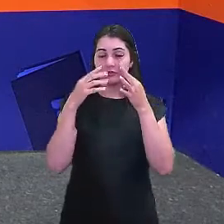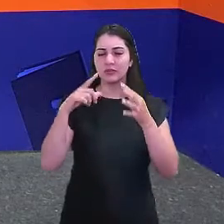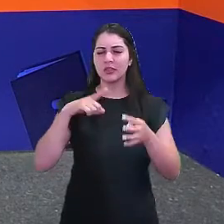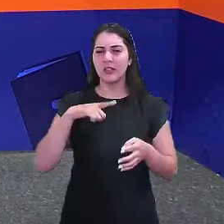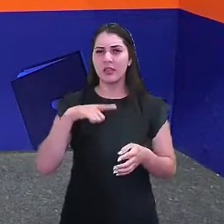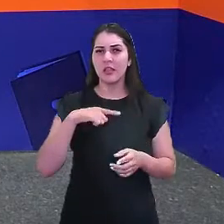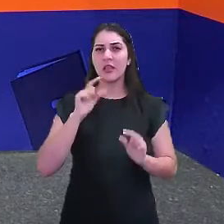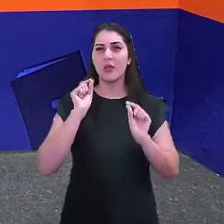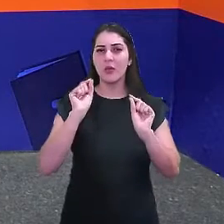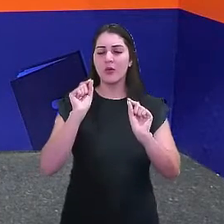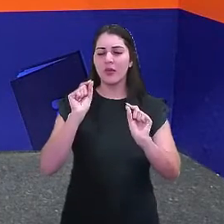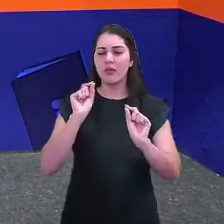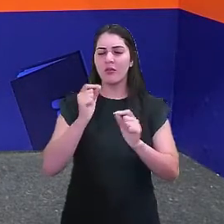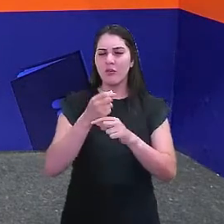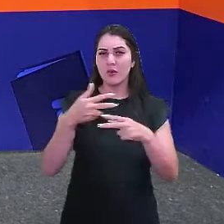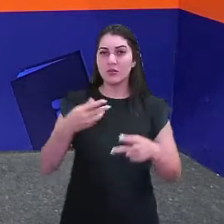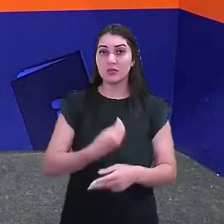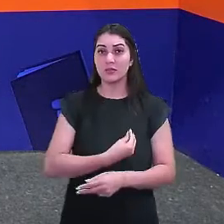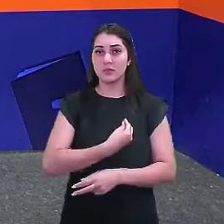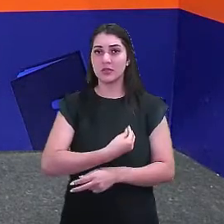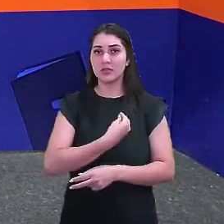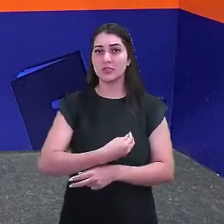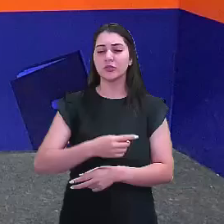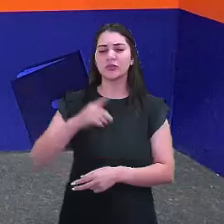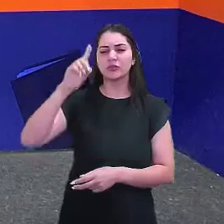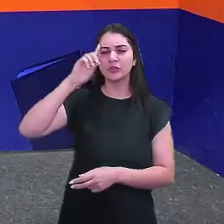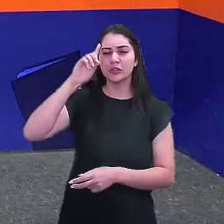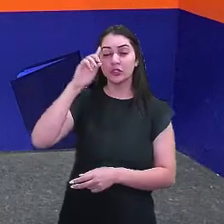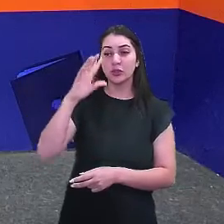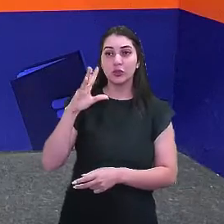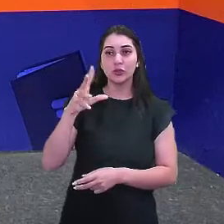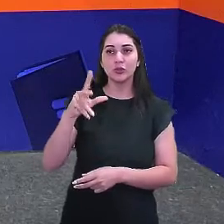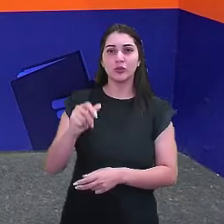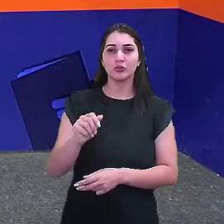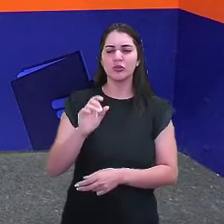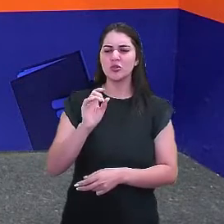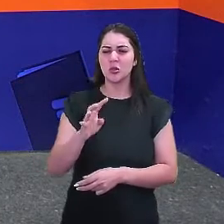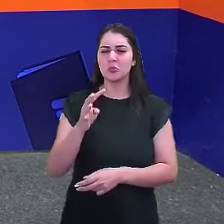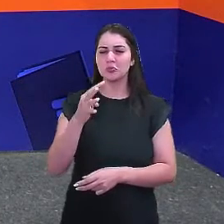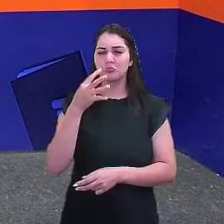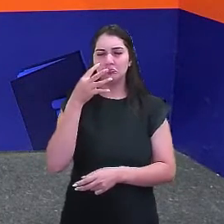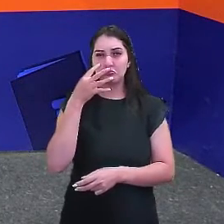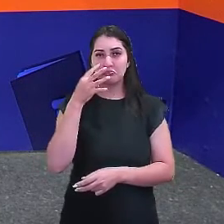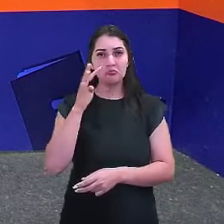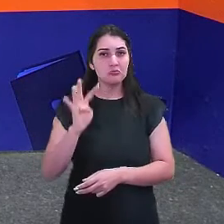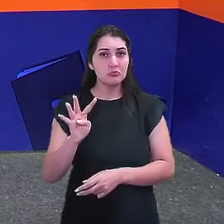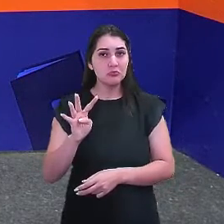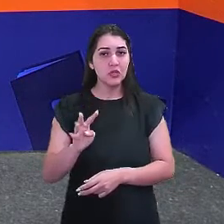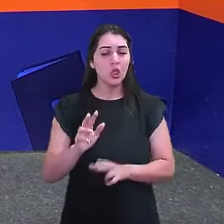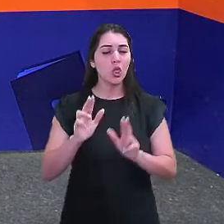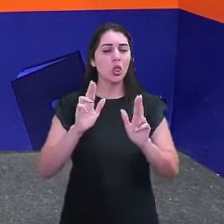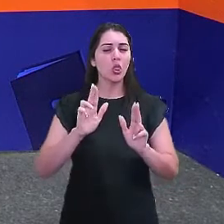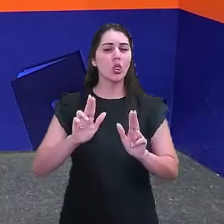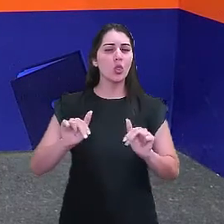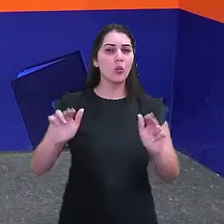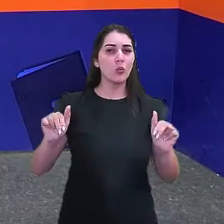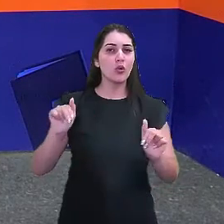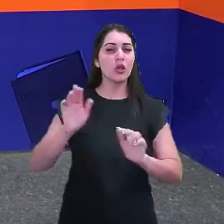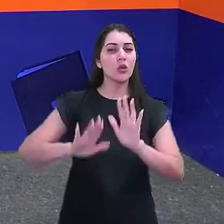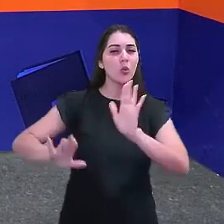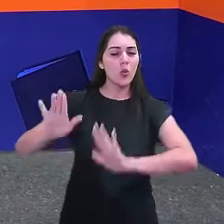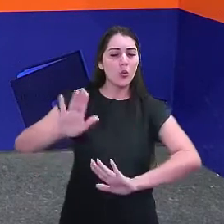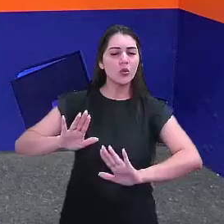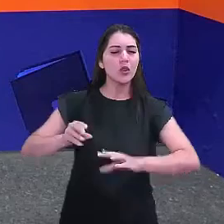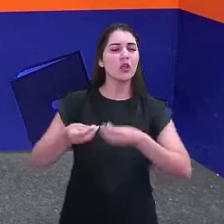está aí presente no dia a dia de todo mundo, só que a gente nunca presta atenção nele, nunca cuida dele como deve se cuidar, tá